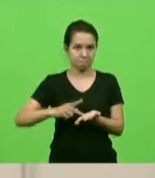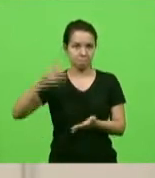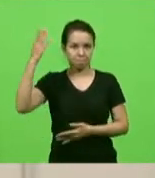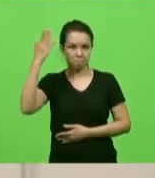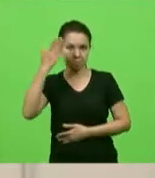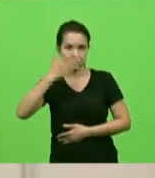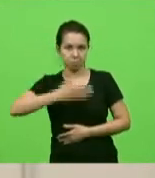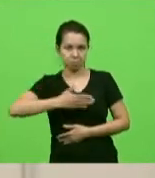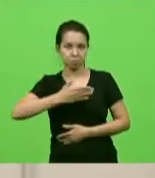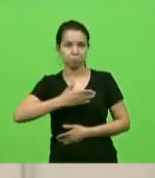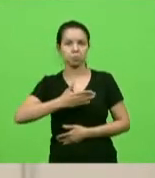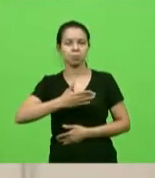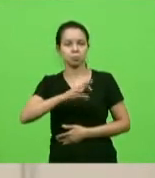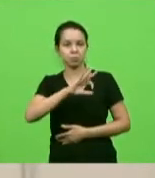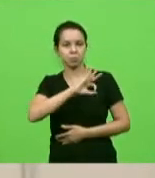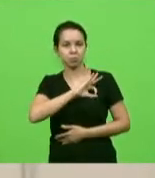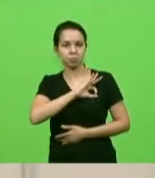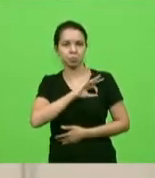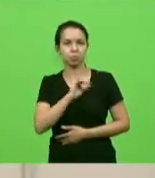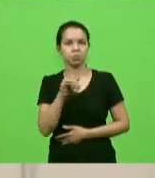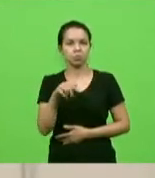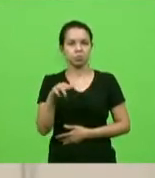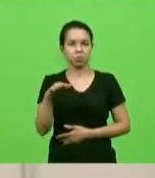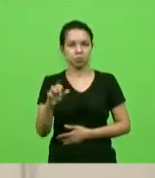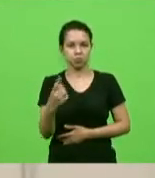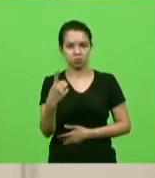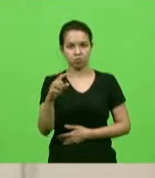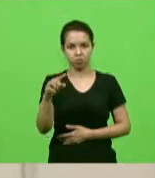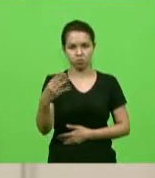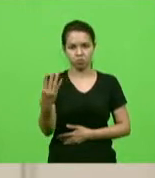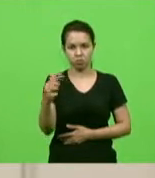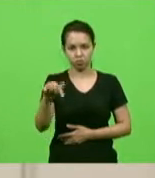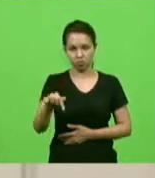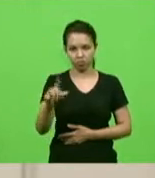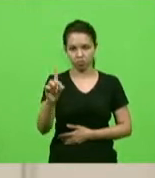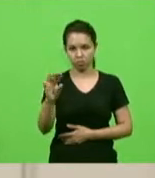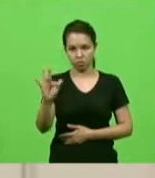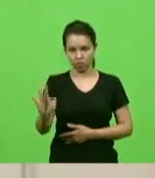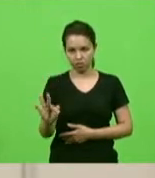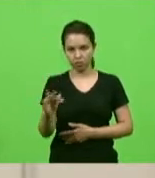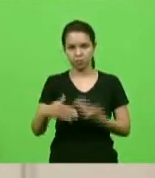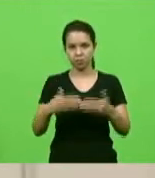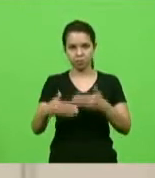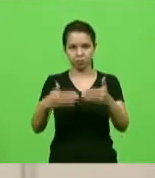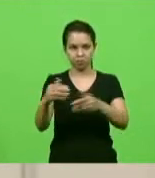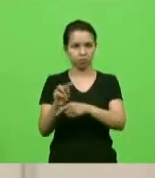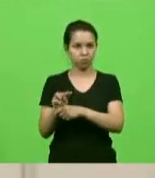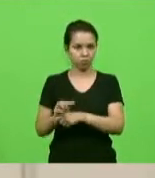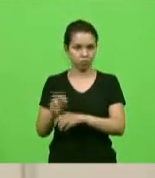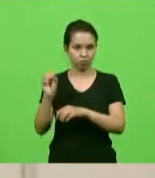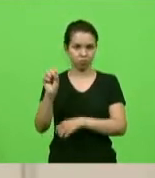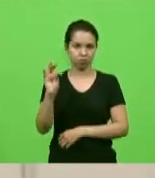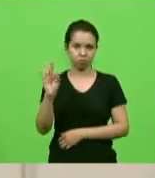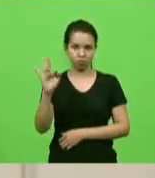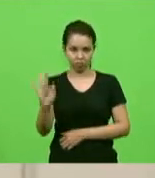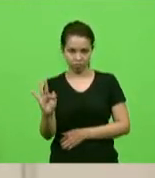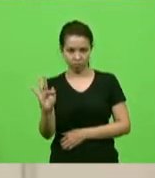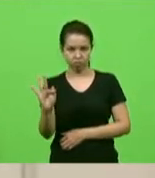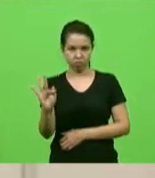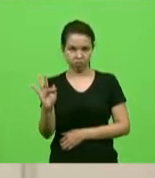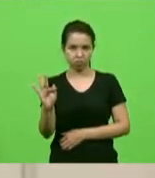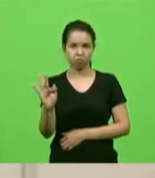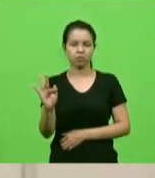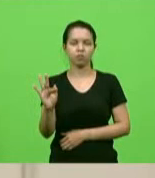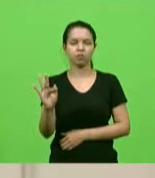inquérito policial número 1247-DF, que tramita sob a supervisão do Superior Tribunal de